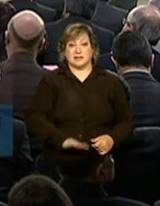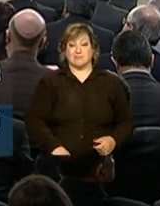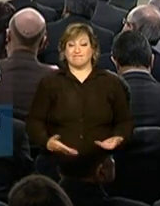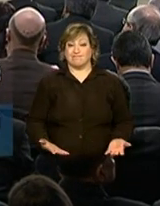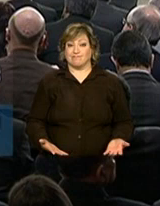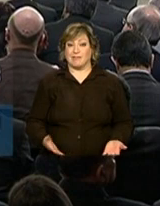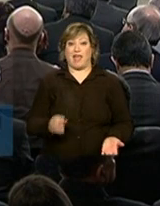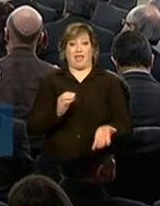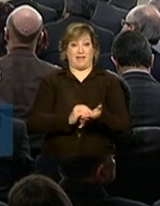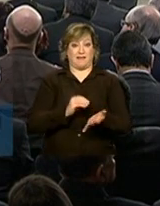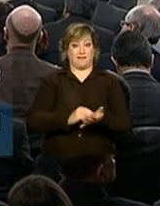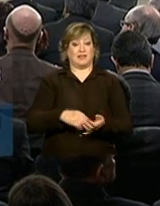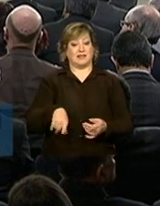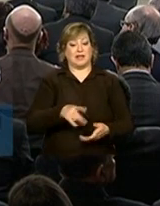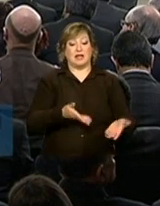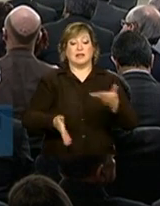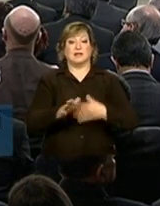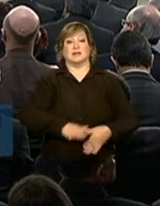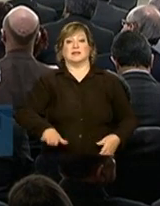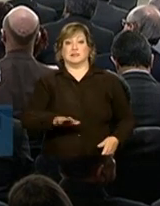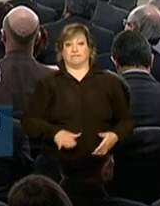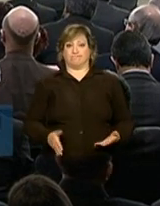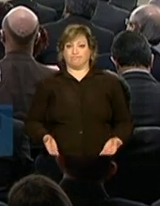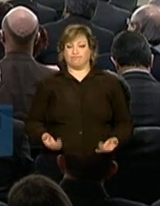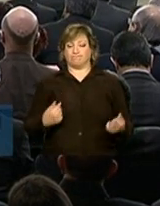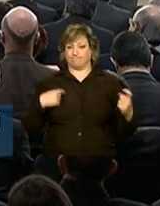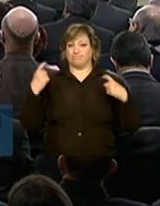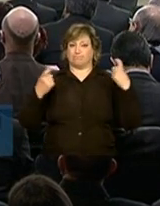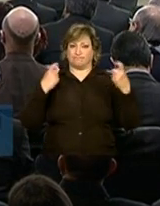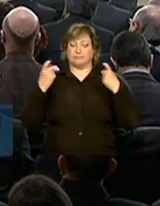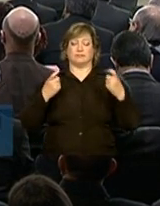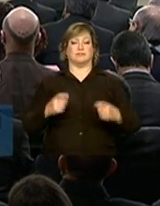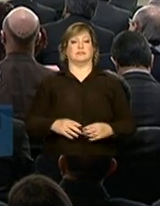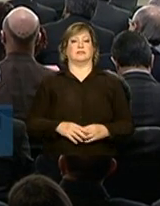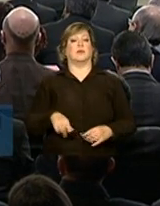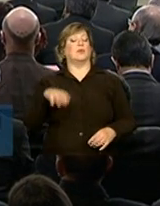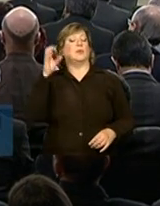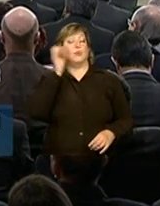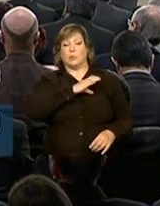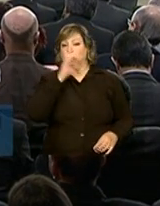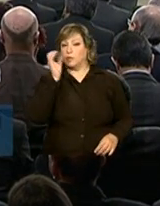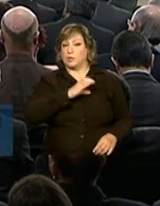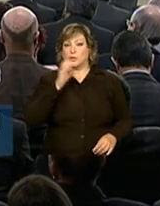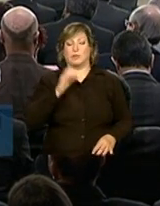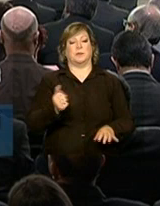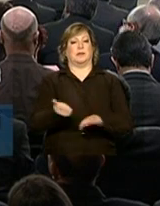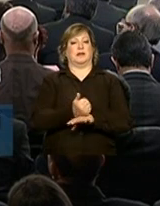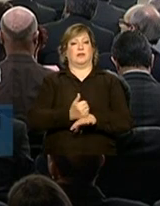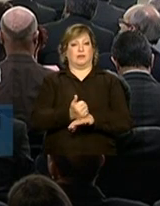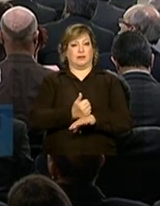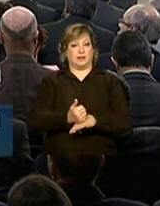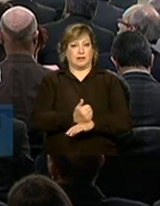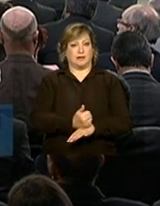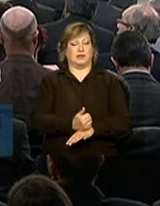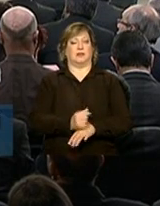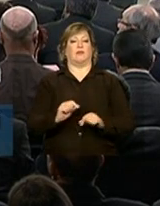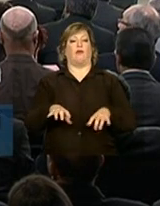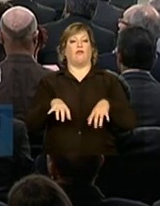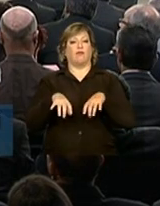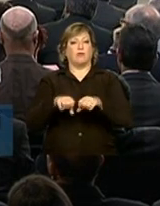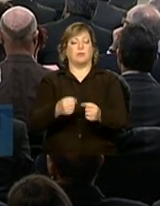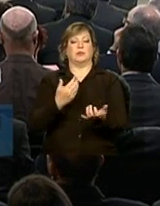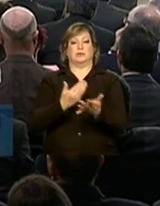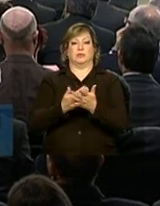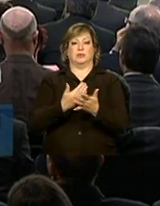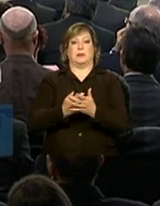pediatras, falta atendimento às crianças. Então, é urgente melhorar a formação